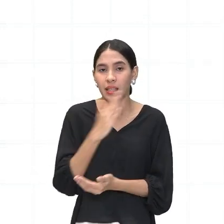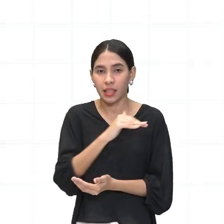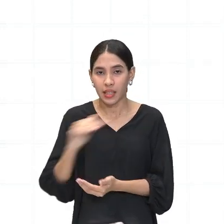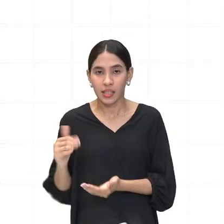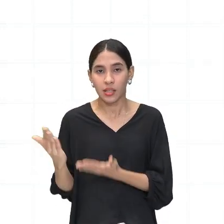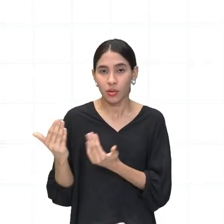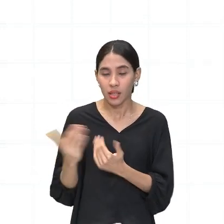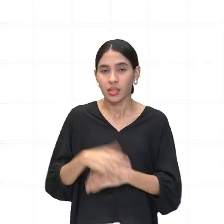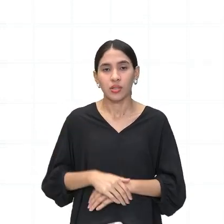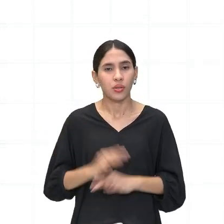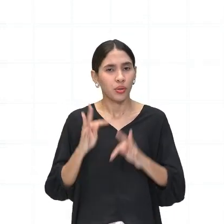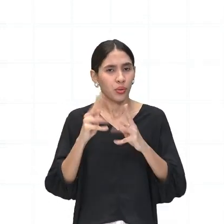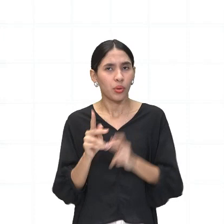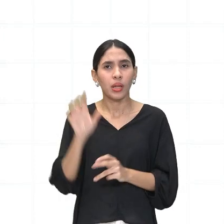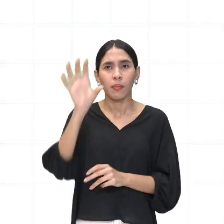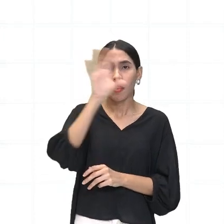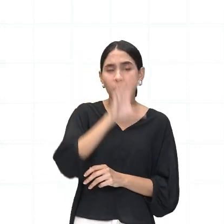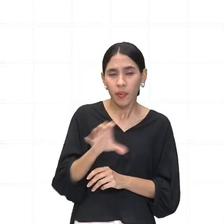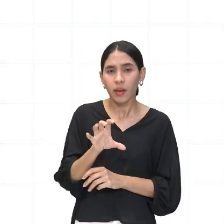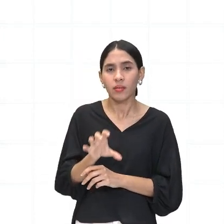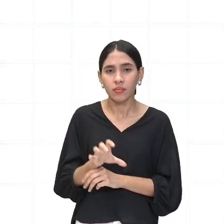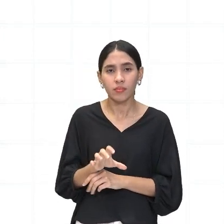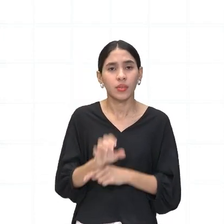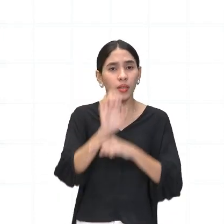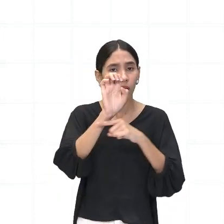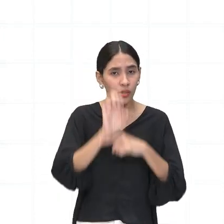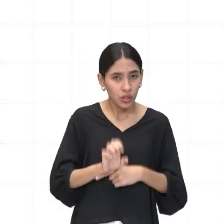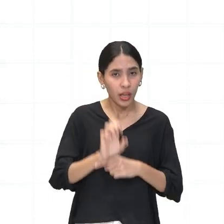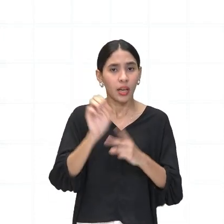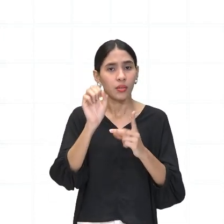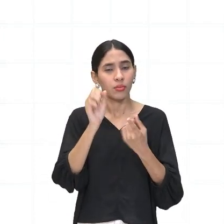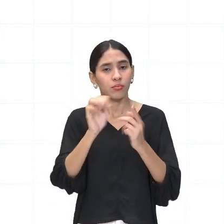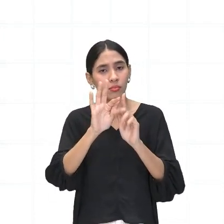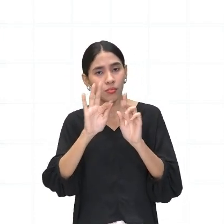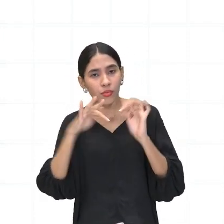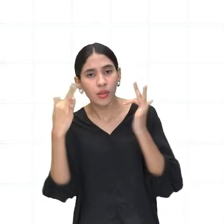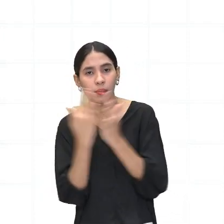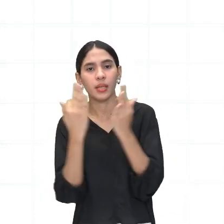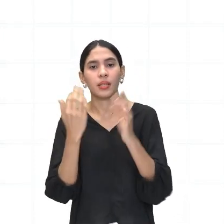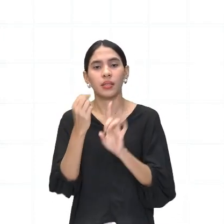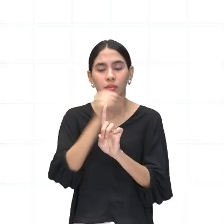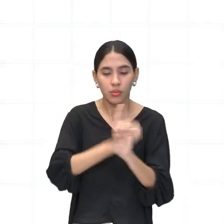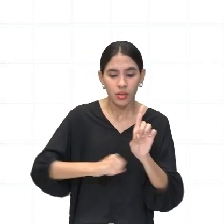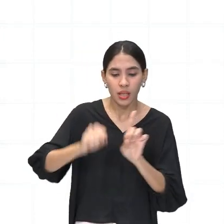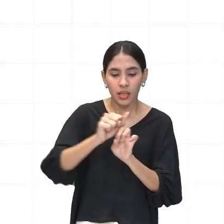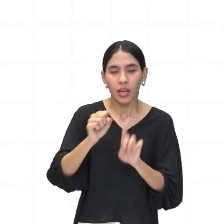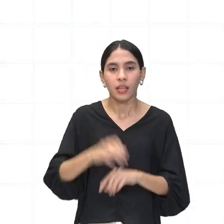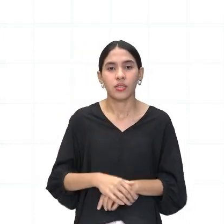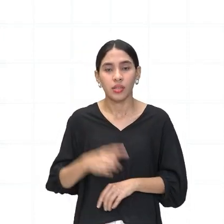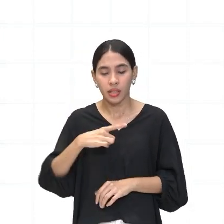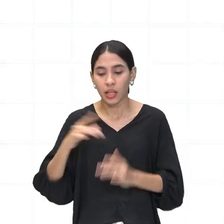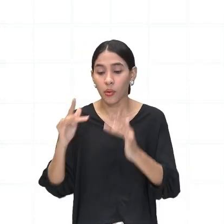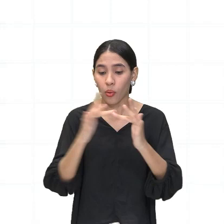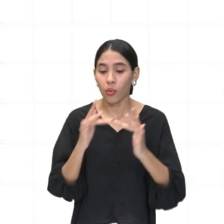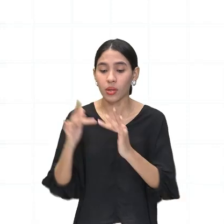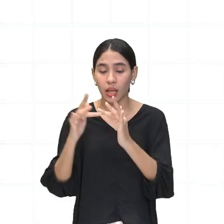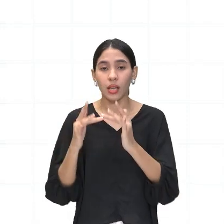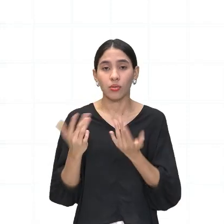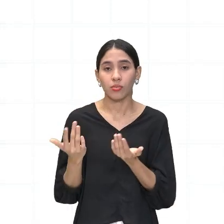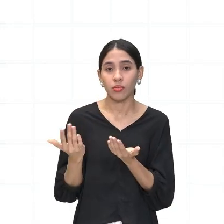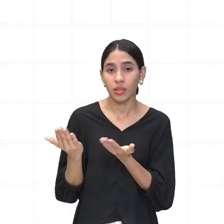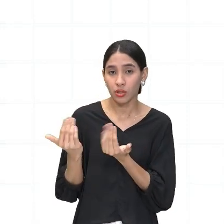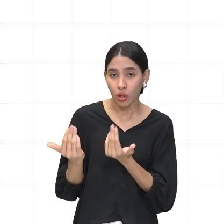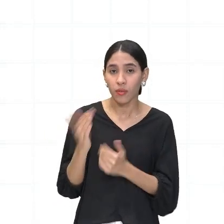esferas. É a família, sim, mas a sociedade, as pessoas ali que estão em volta da criança, próximas a ela, e